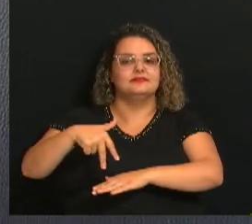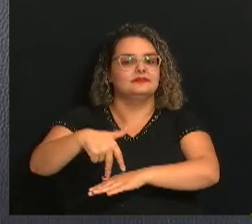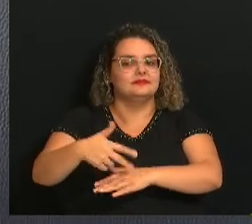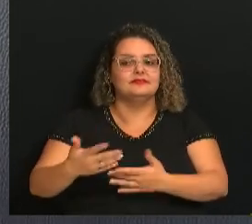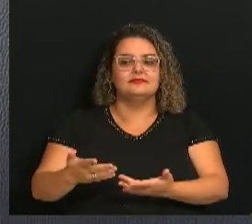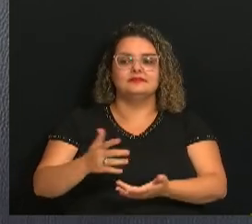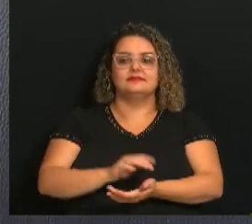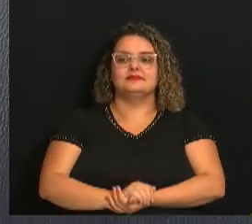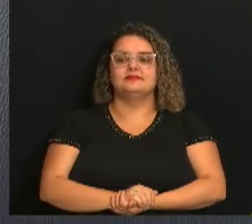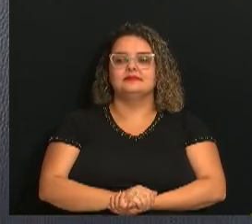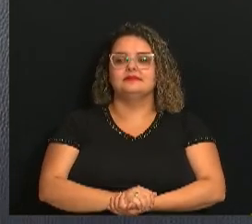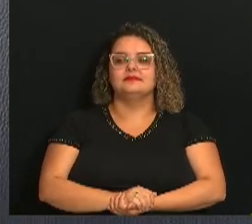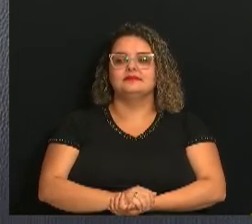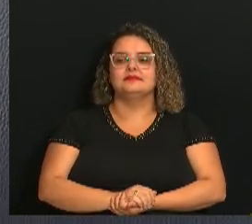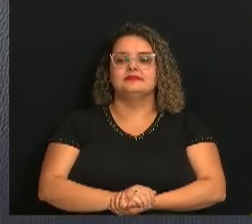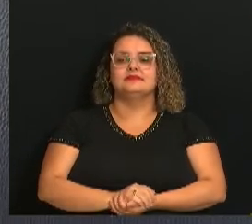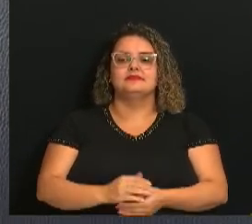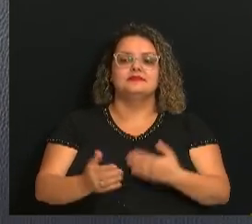disponibilidade de estar aqui conosco, né?